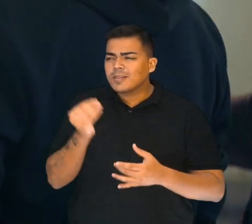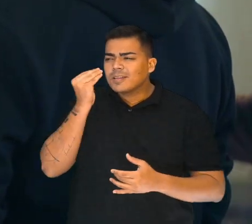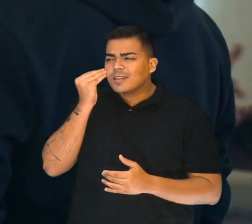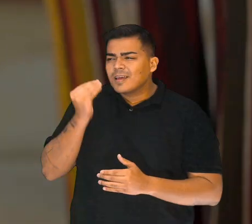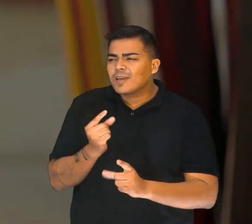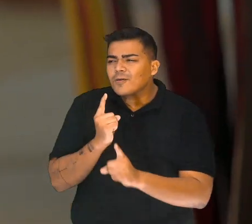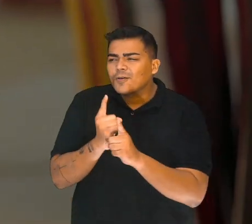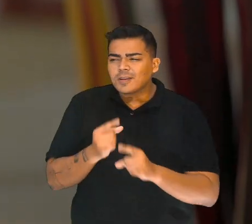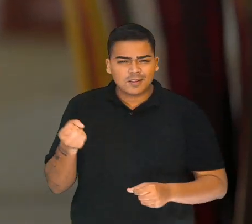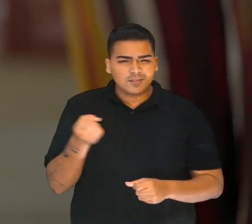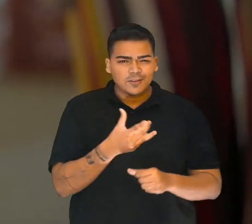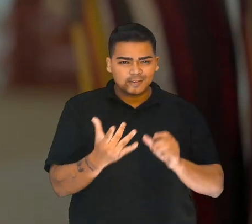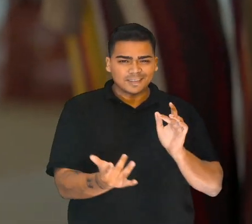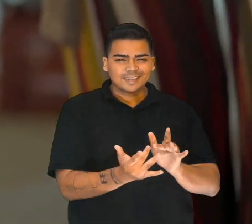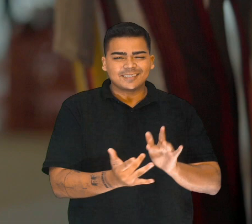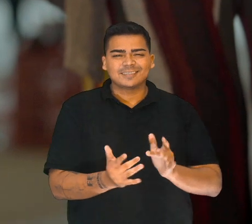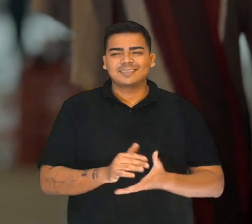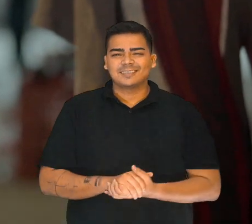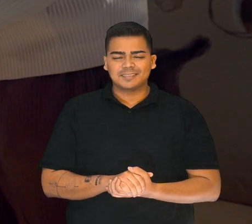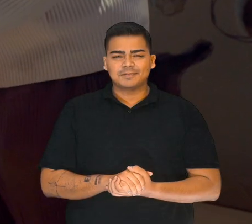está buscando esse novo contato.